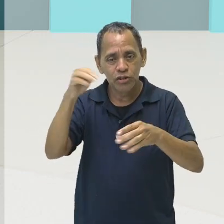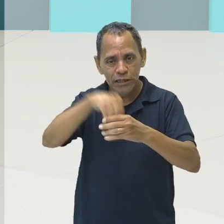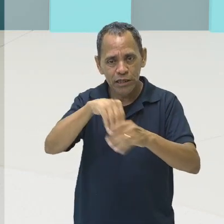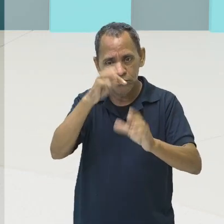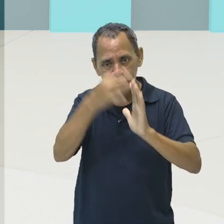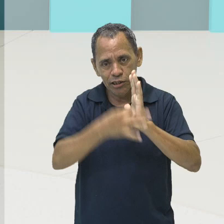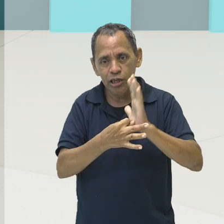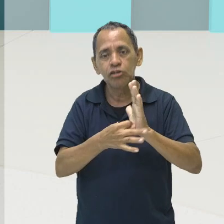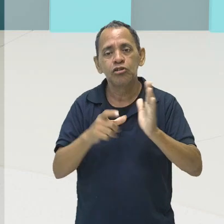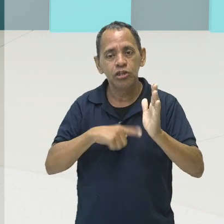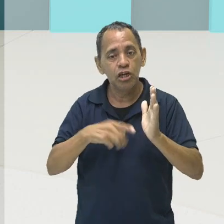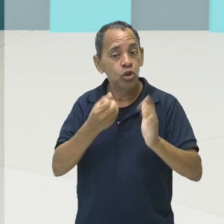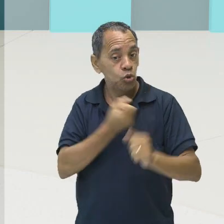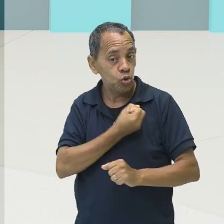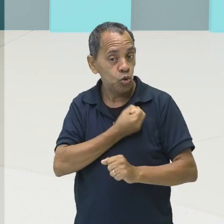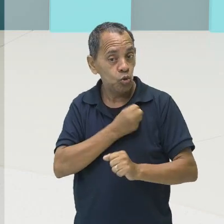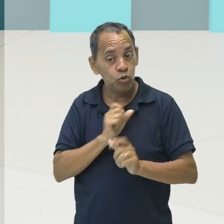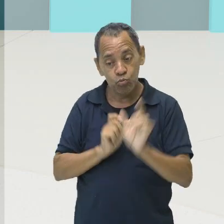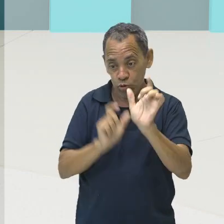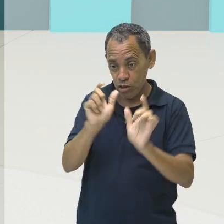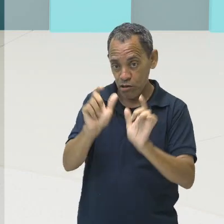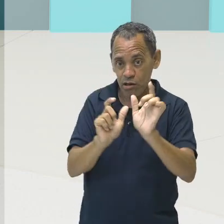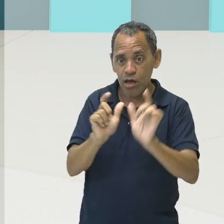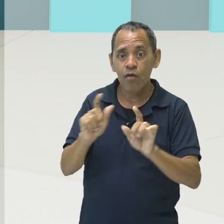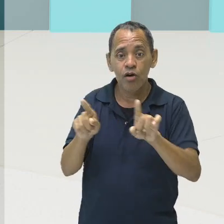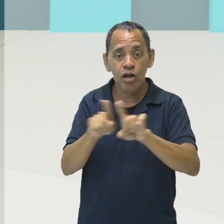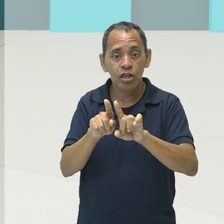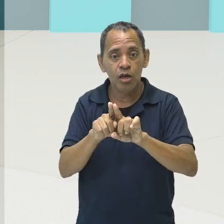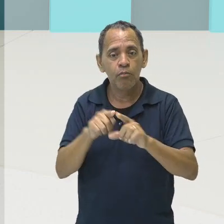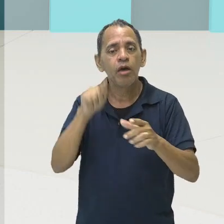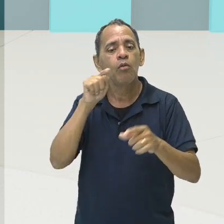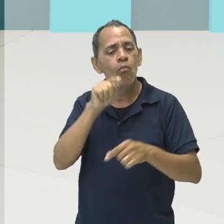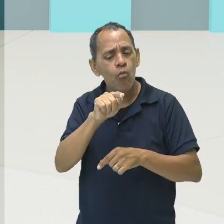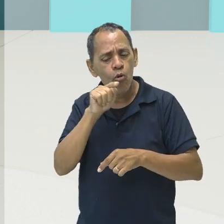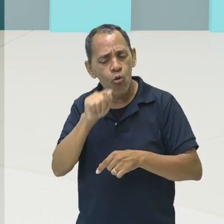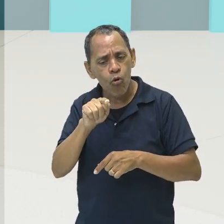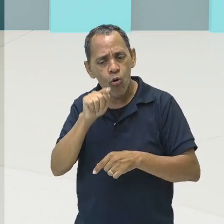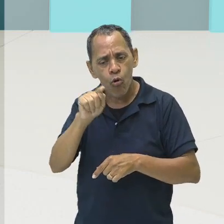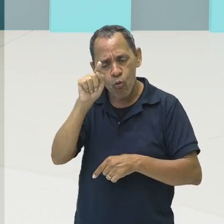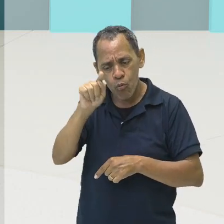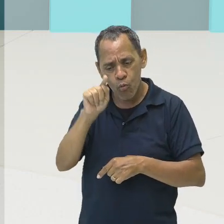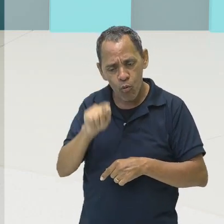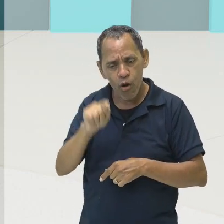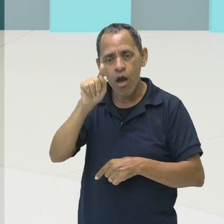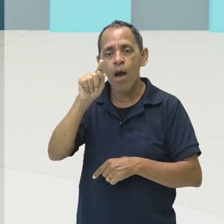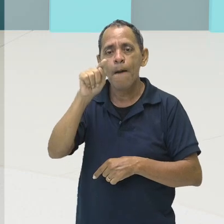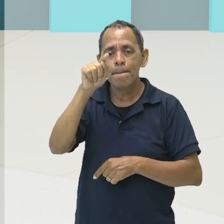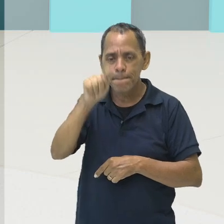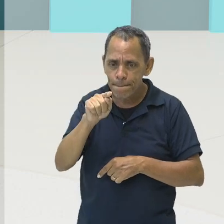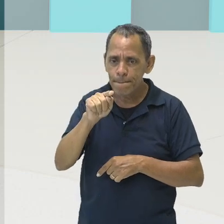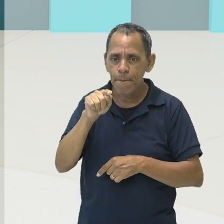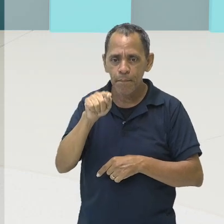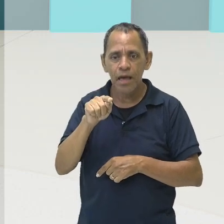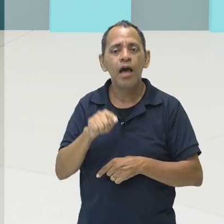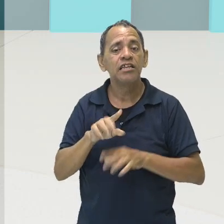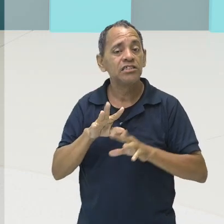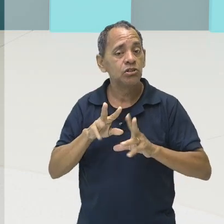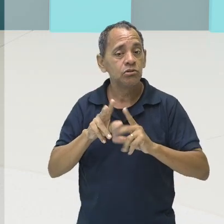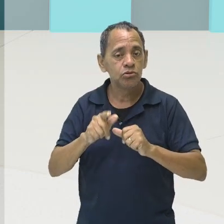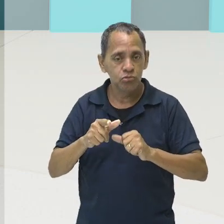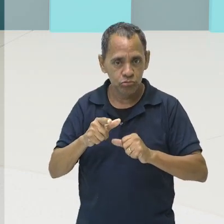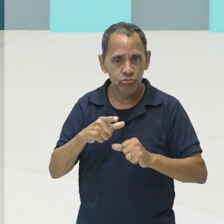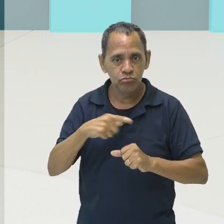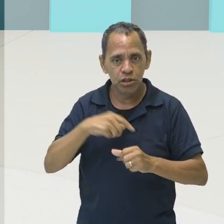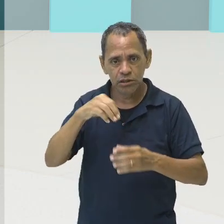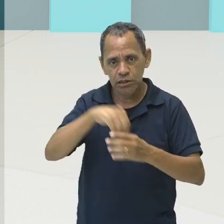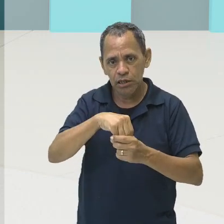trago números, né? Eu trago palavras, eu trago pontuação, então tudo isso faz parte dos elementos linguísticos. Vamos continuar